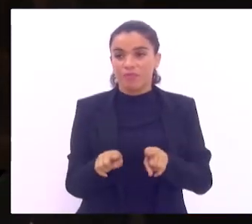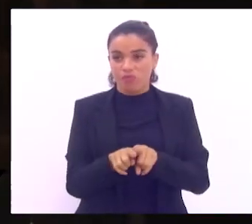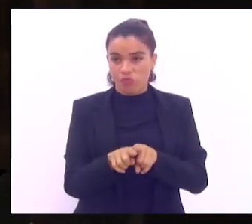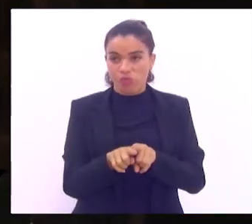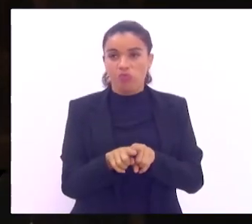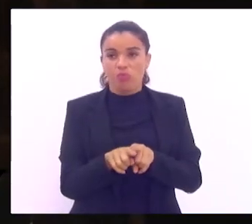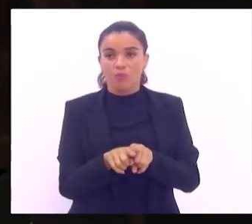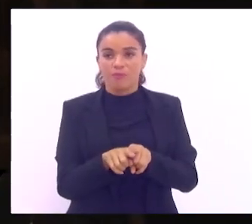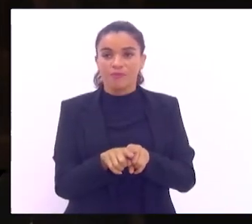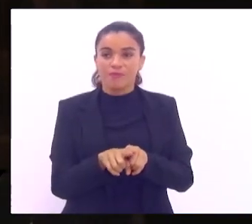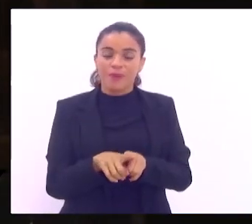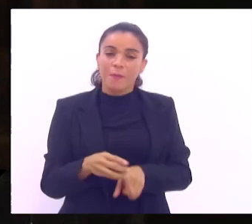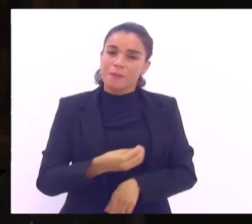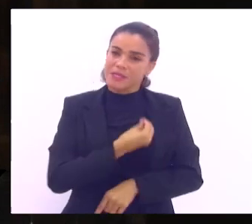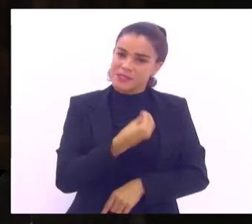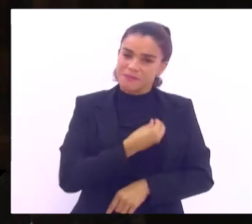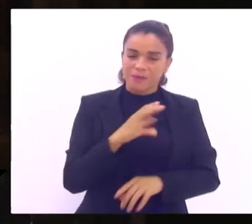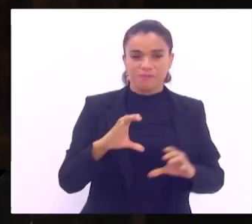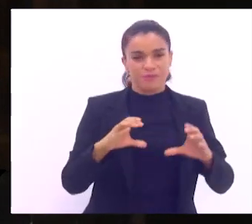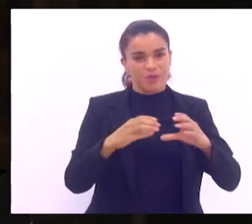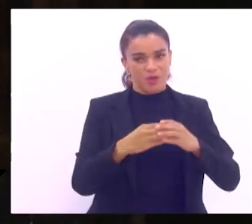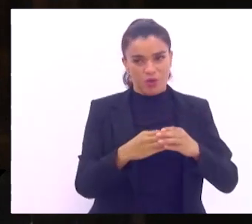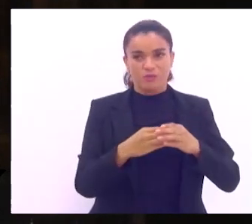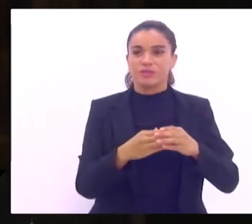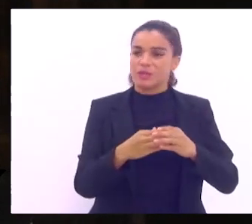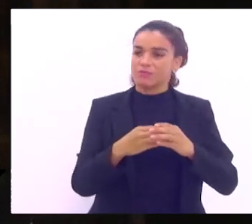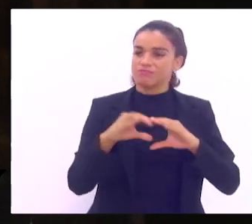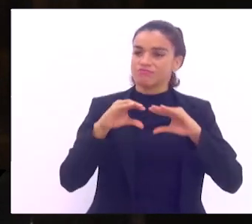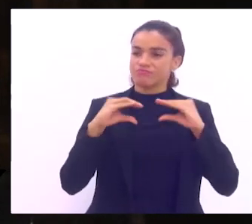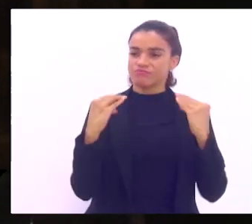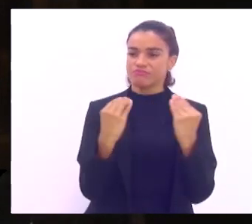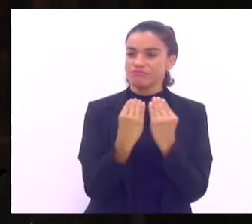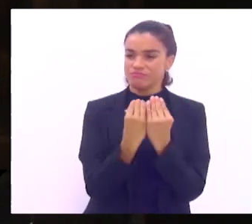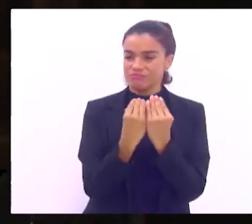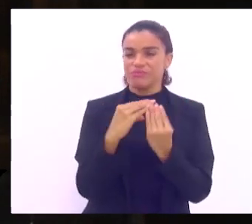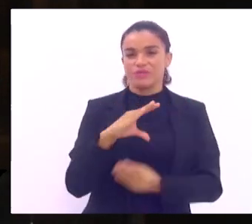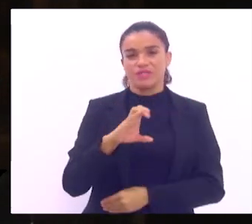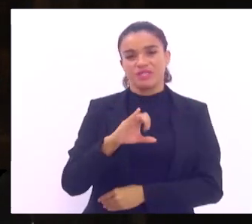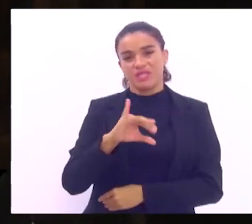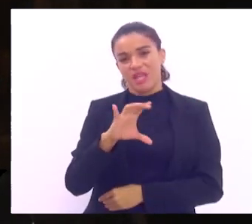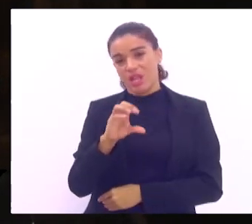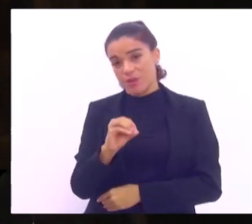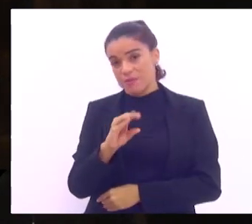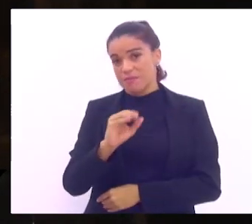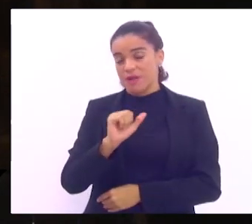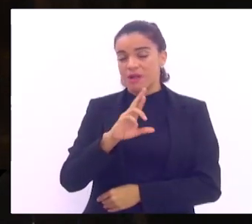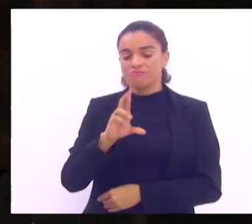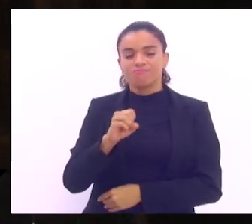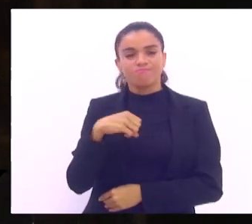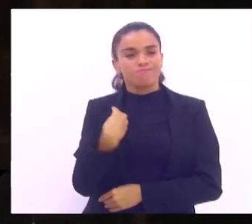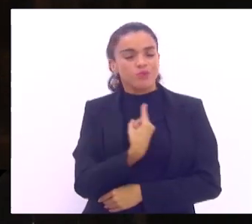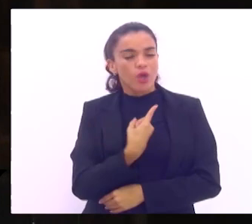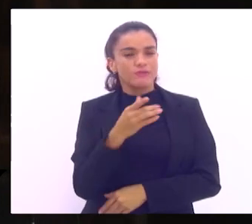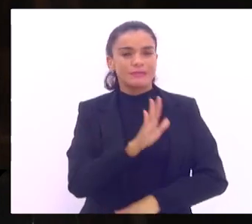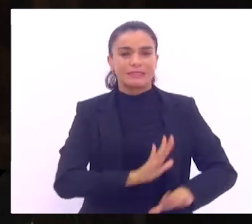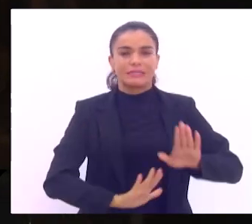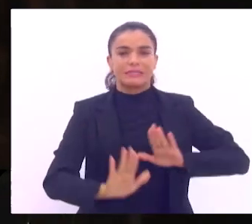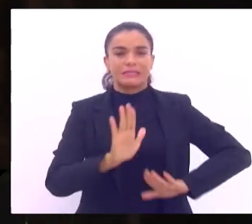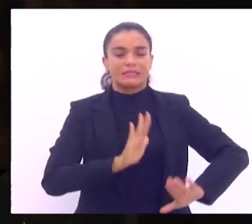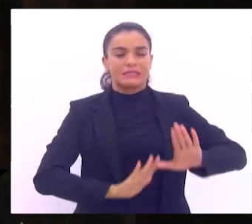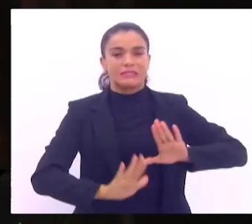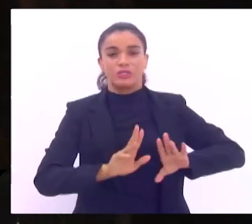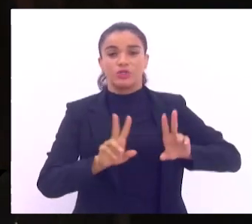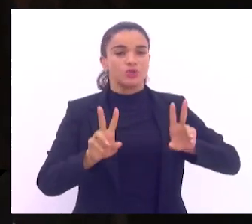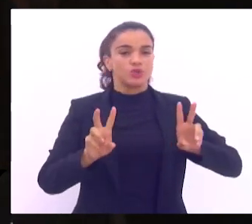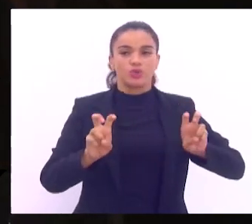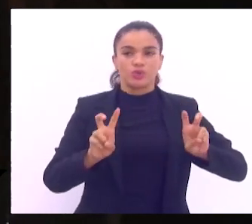poder participar da Comissão Consultiva Célio de Barros, nós tivemos um cuidado muito grande com relação à